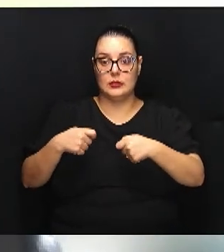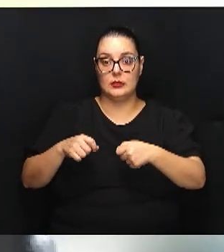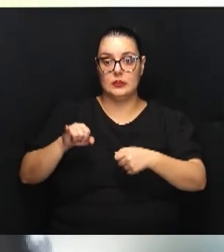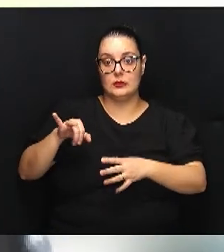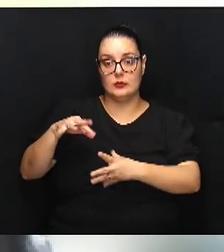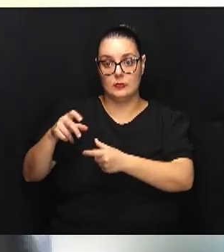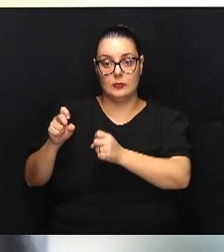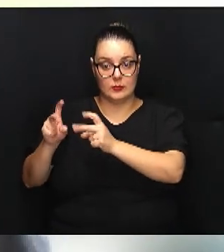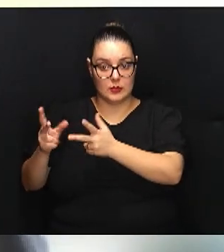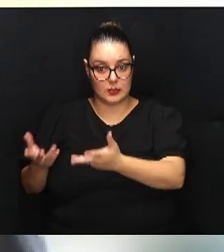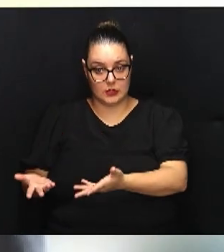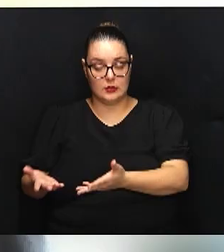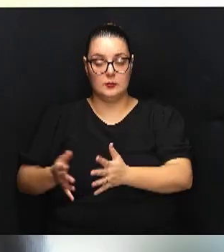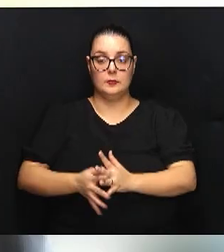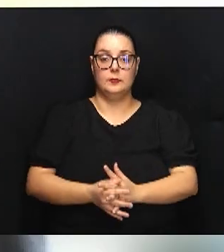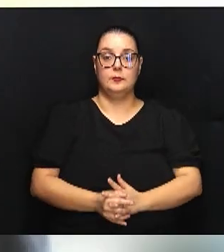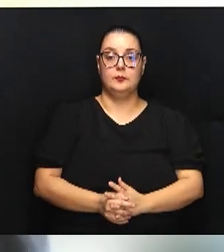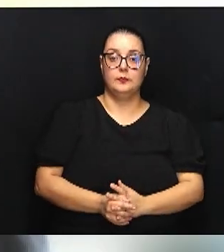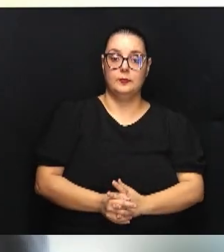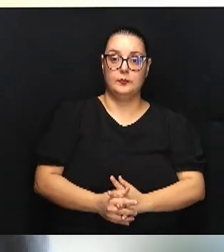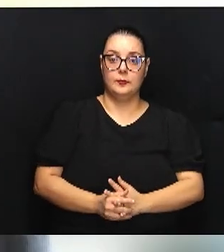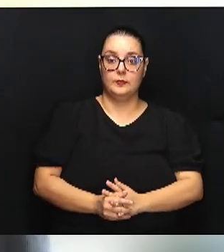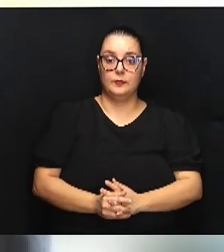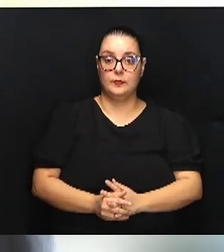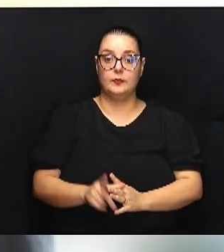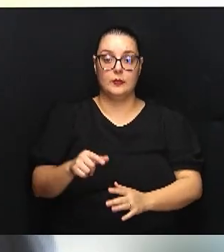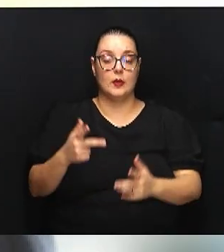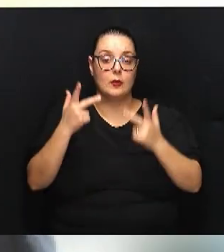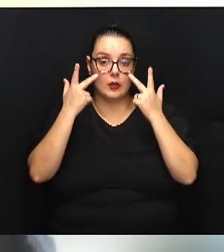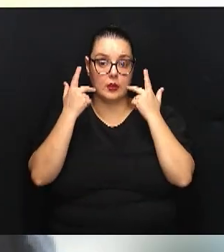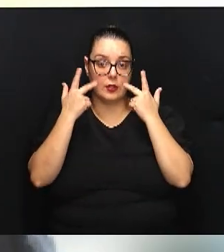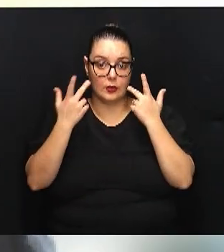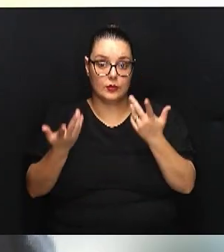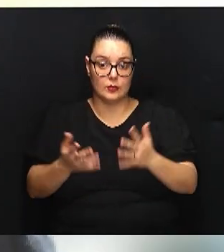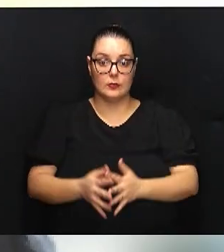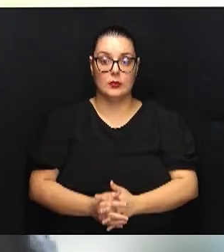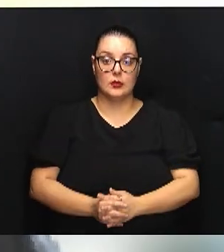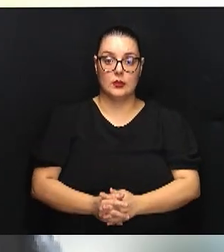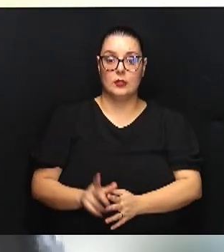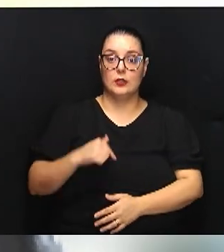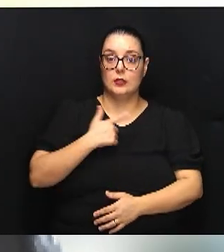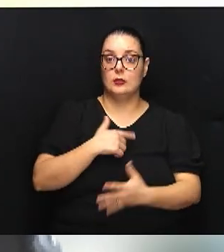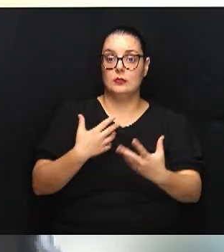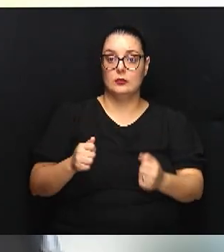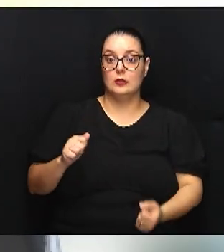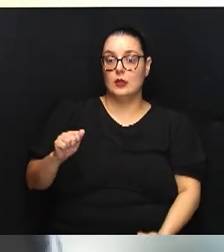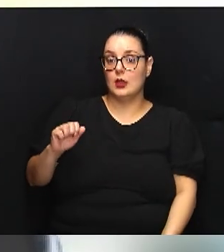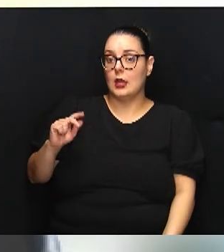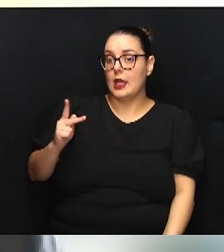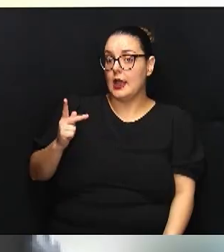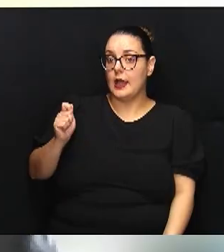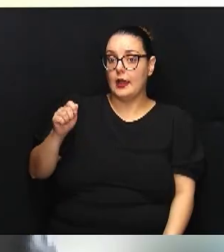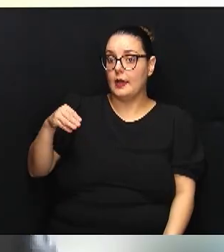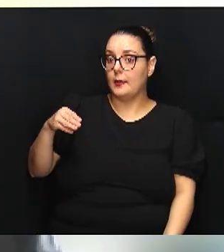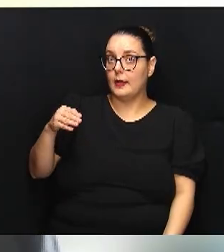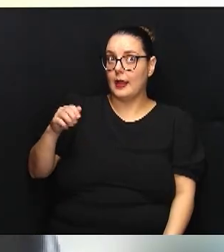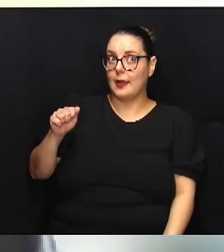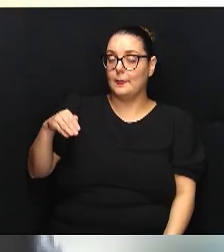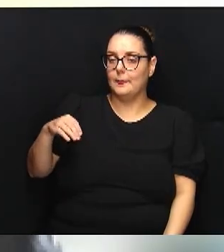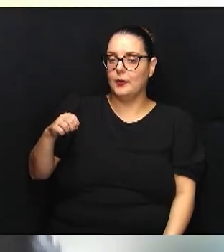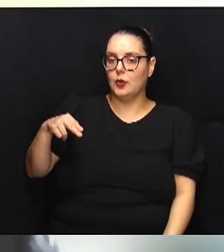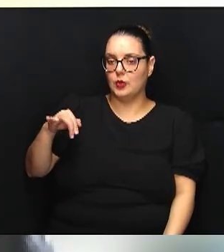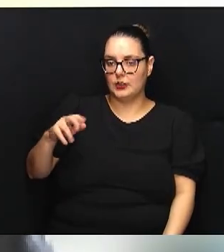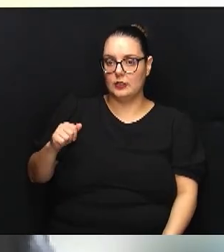mercado, precisa importar determinado produto. Então, é muito comum que a gente receba aqui amônia,